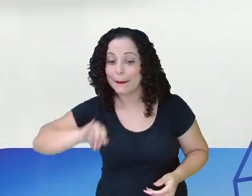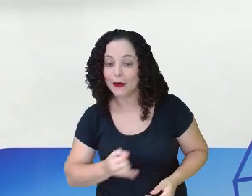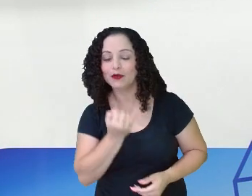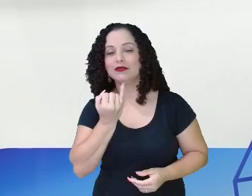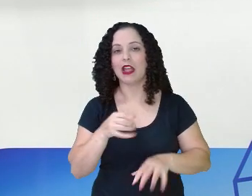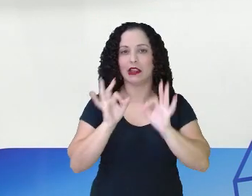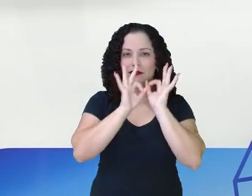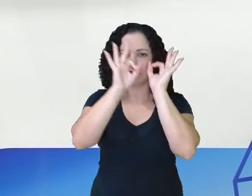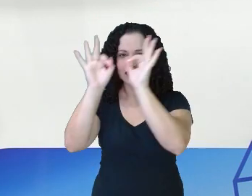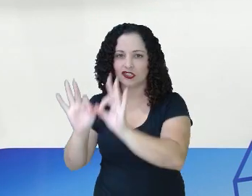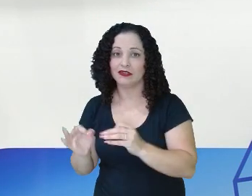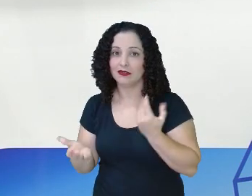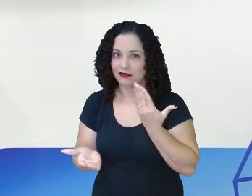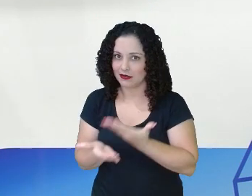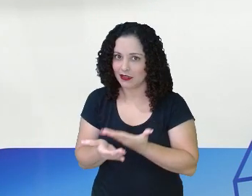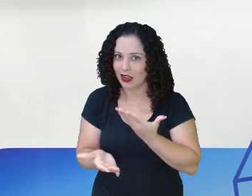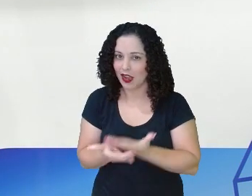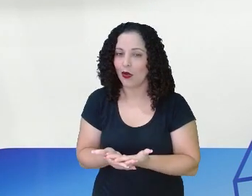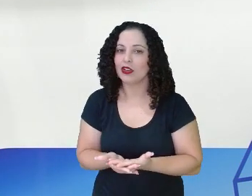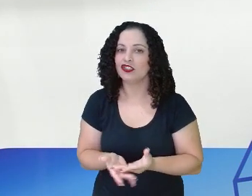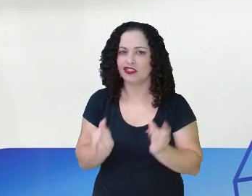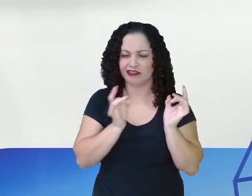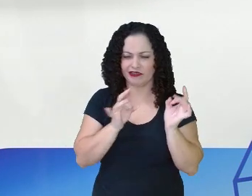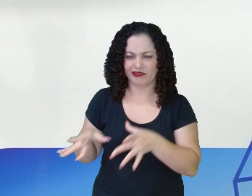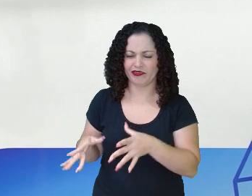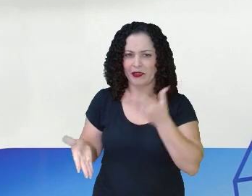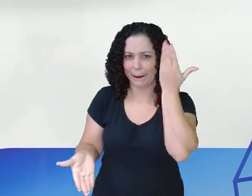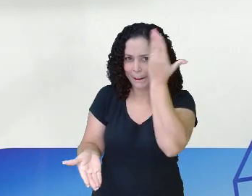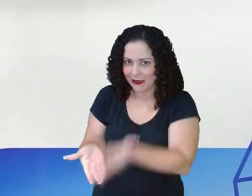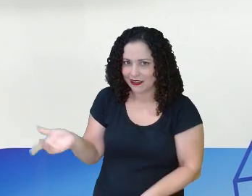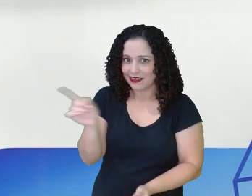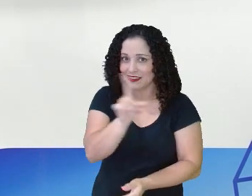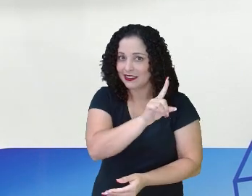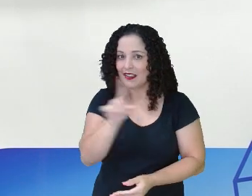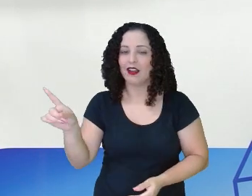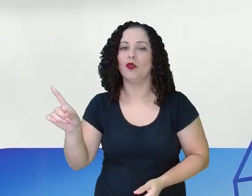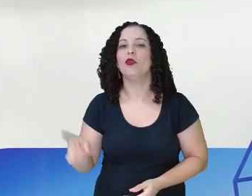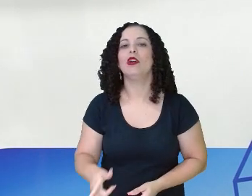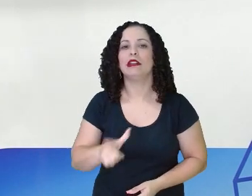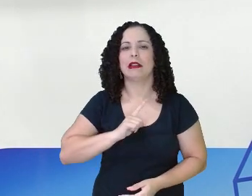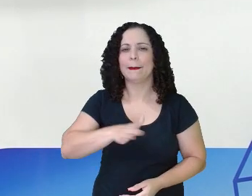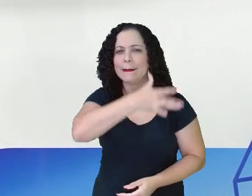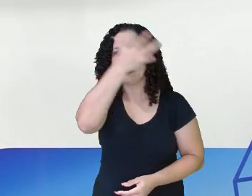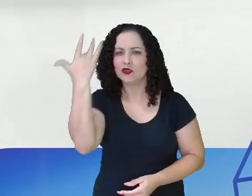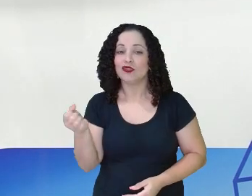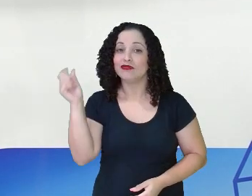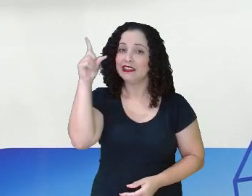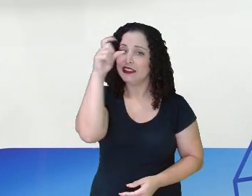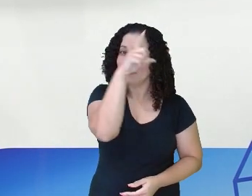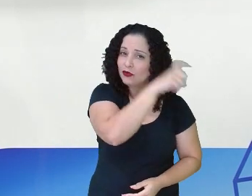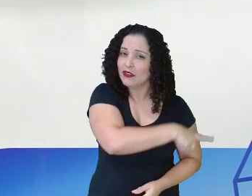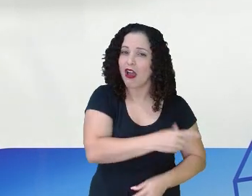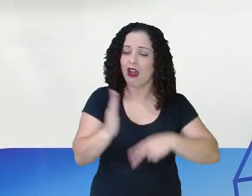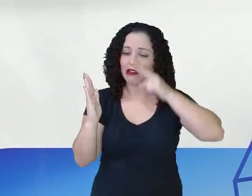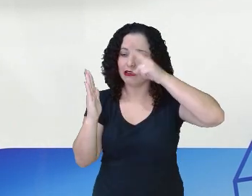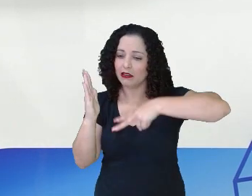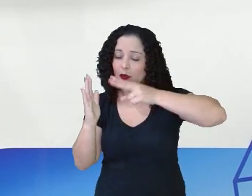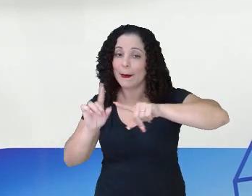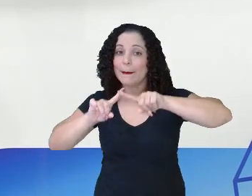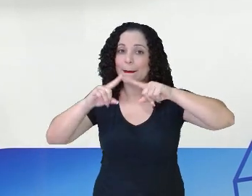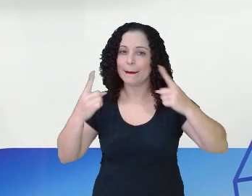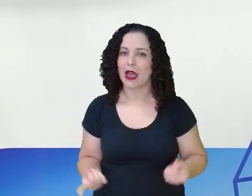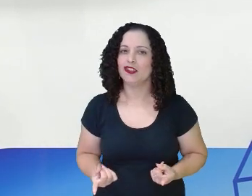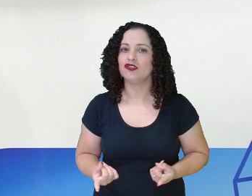de assistir essas aulas, não deixem passar. Ó. Tem gente com dificuldade de leitura, mas eu tenho certeza que a partir